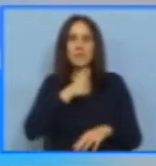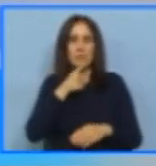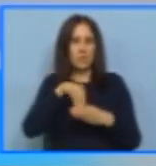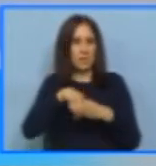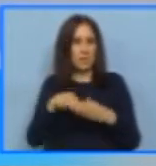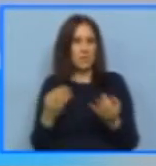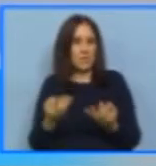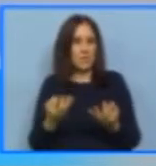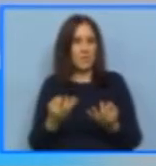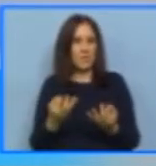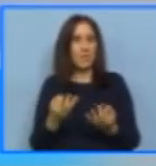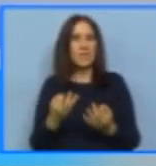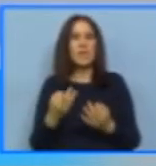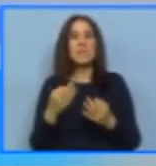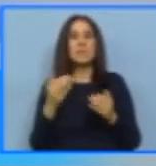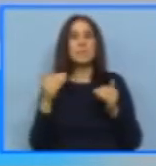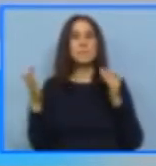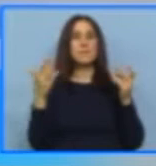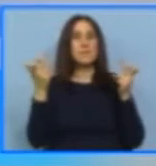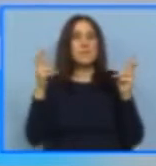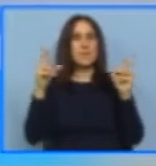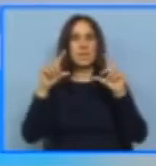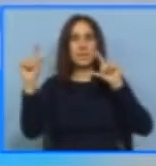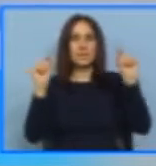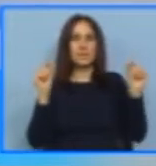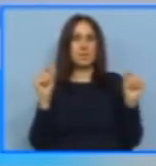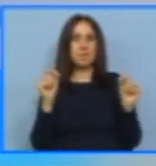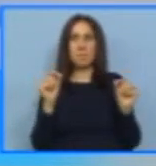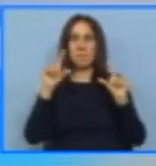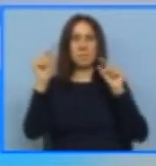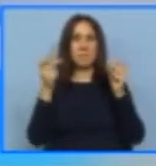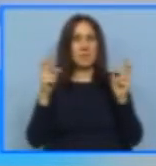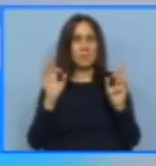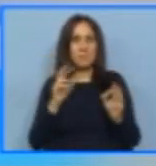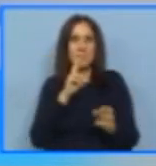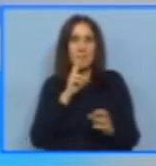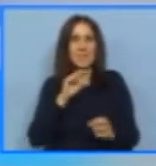sofrimento, pelos das periferias. Ora, claro, era uma periferia, nitidamente, a Cova da Iria.